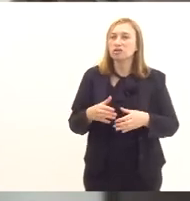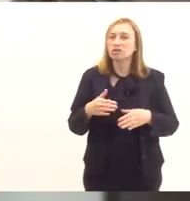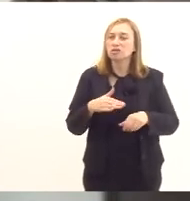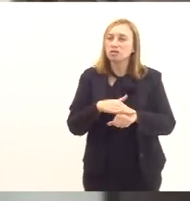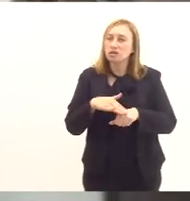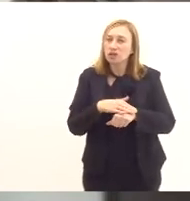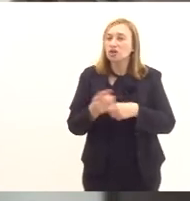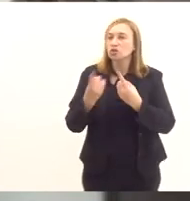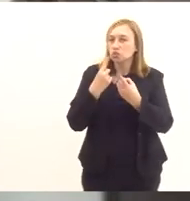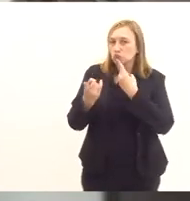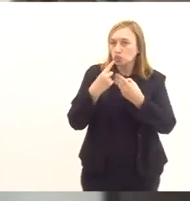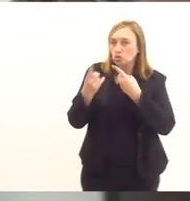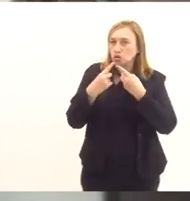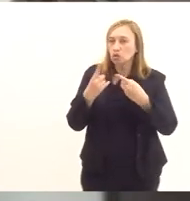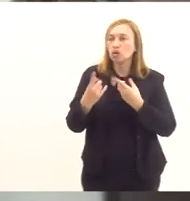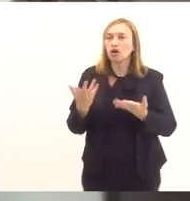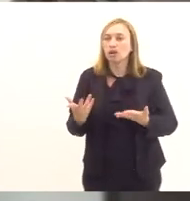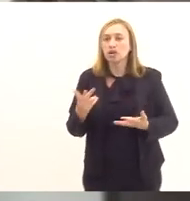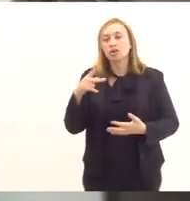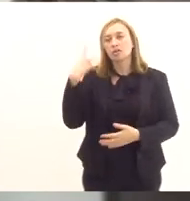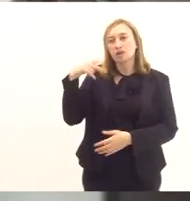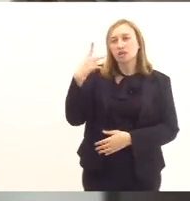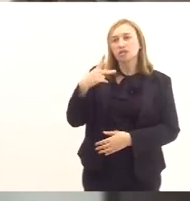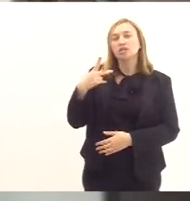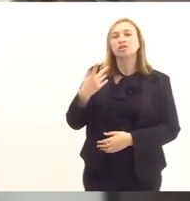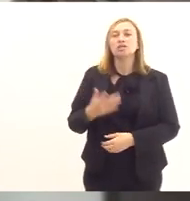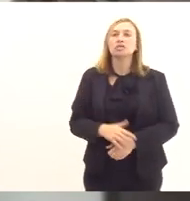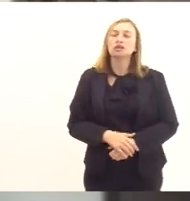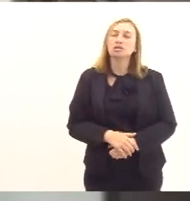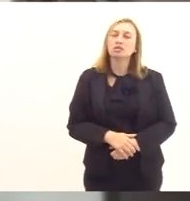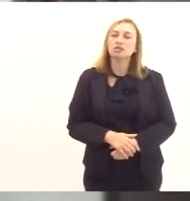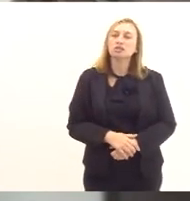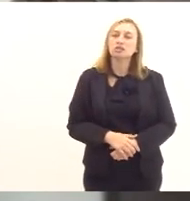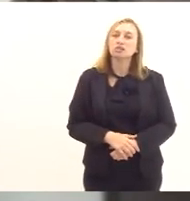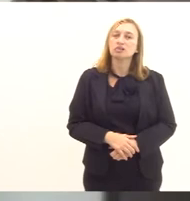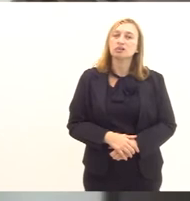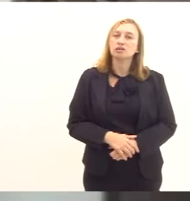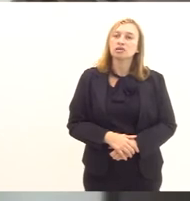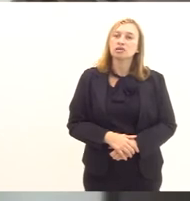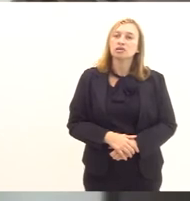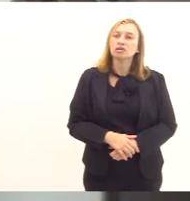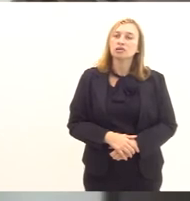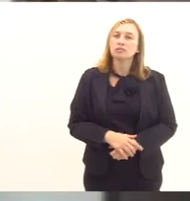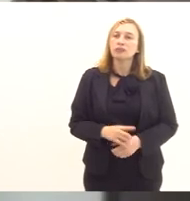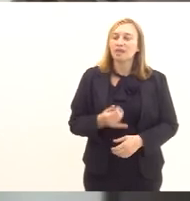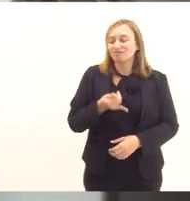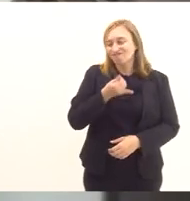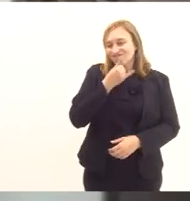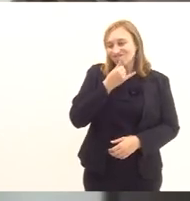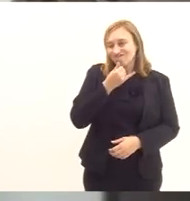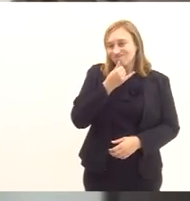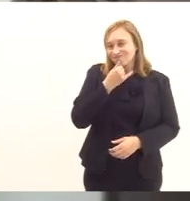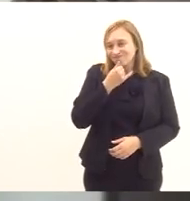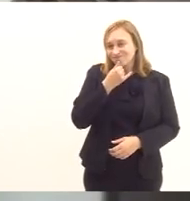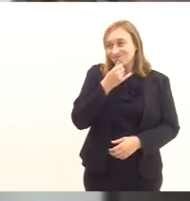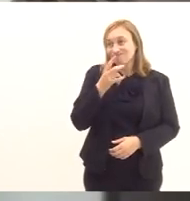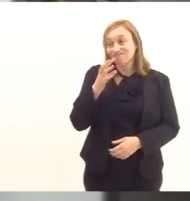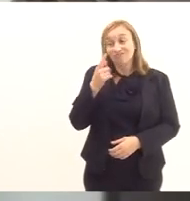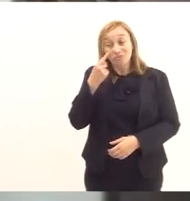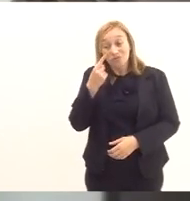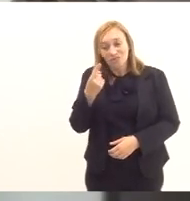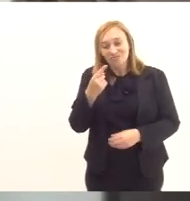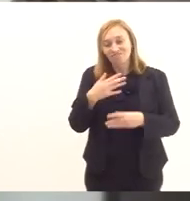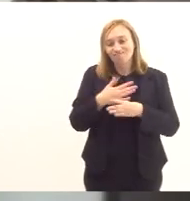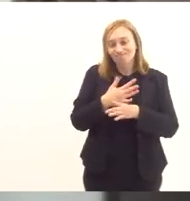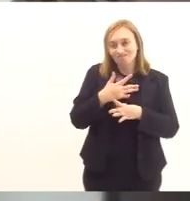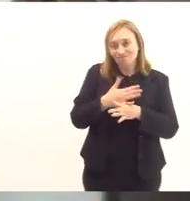poder bater bola aqui com o Parlamento Fluminense e trazer aqui as nossas angústias com relação aquilo que a gente tá vendo na